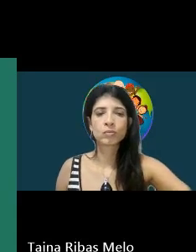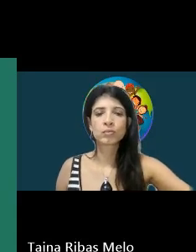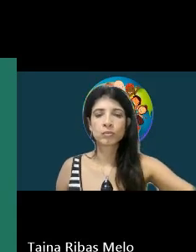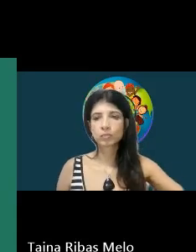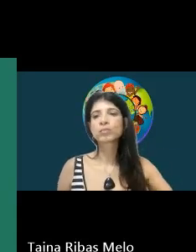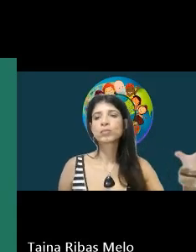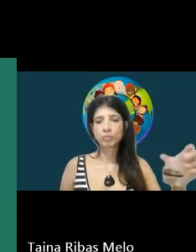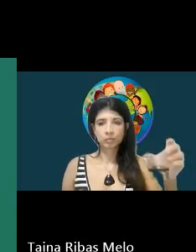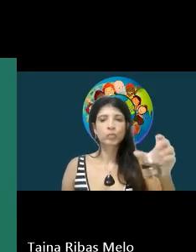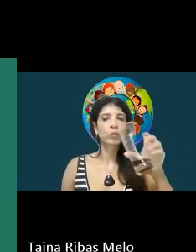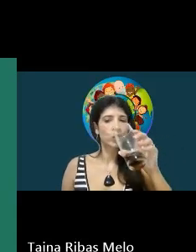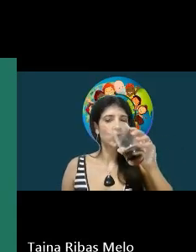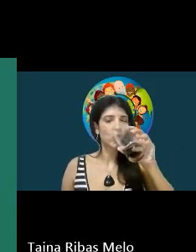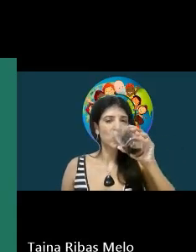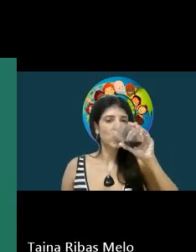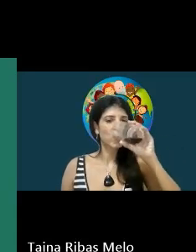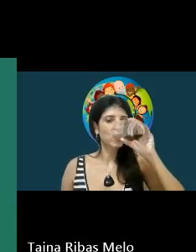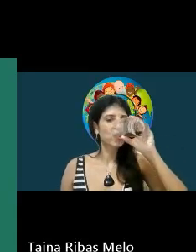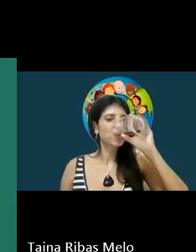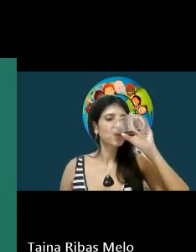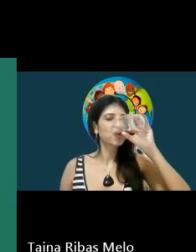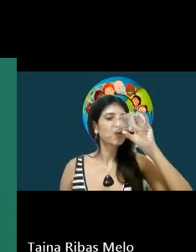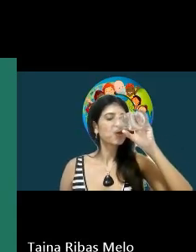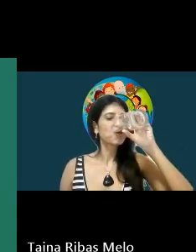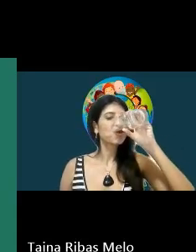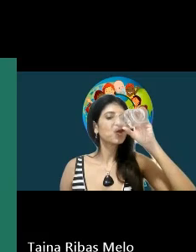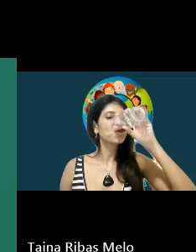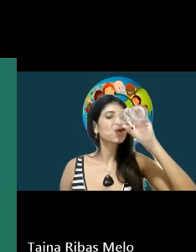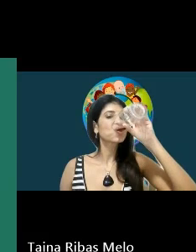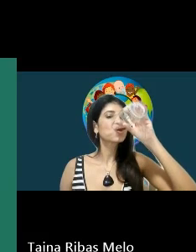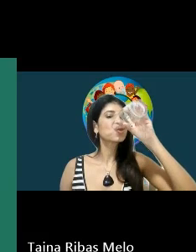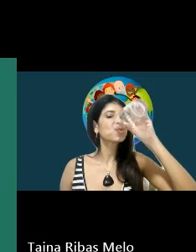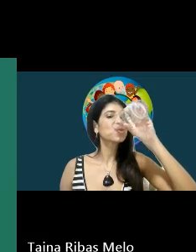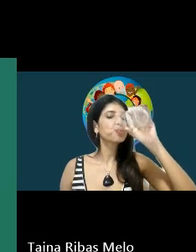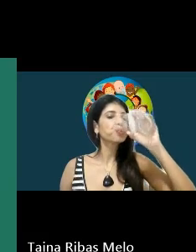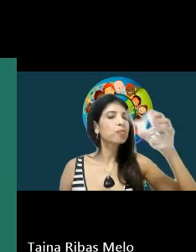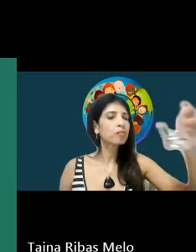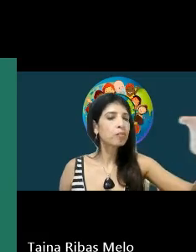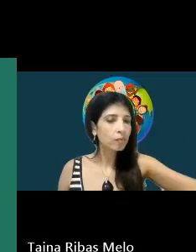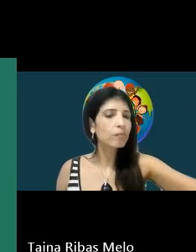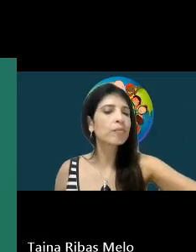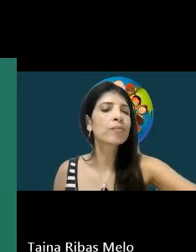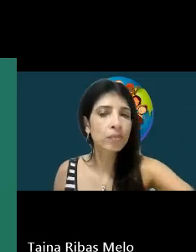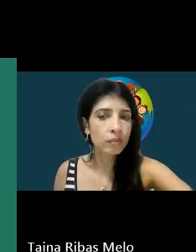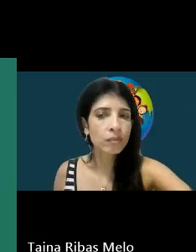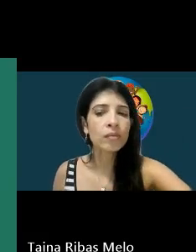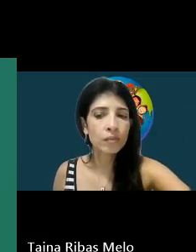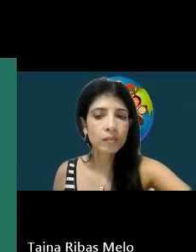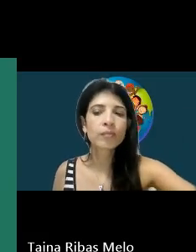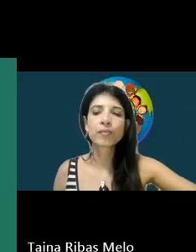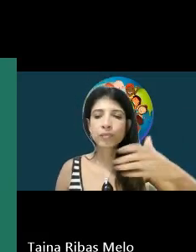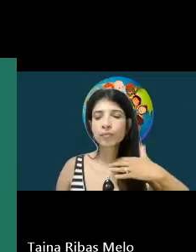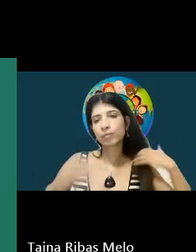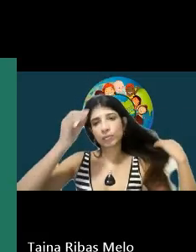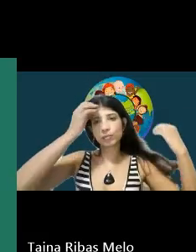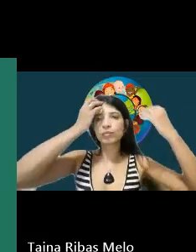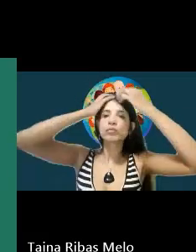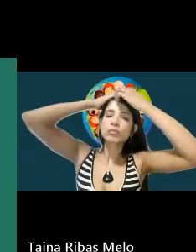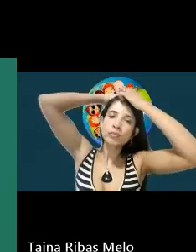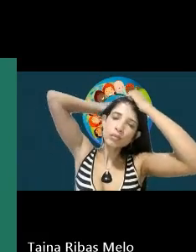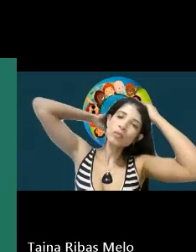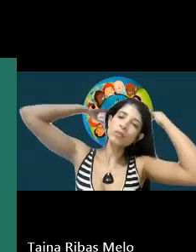das mães brasileiras. E a análise fatorial exploratória, ela analisa como os itens se agrupam para identificar os fatores do instrumento.